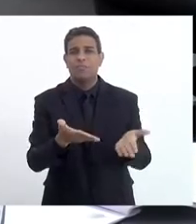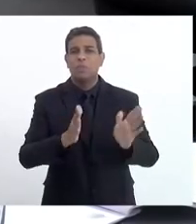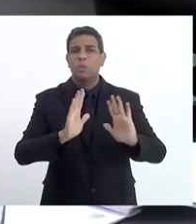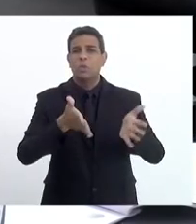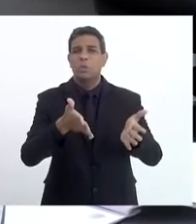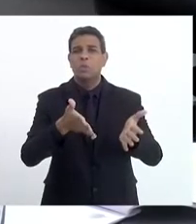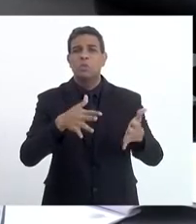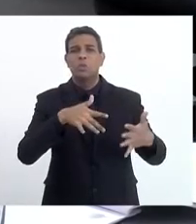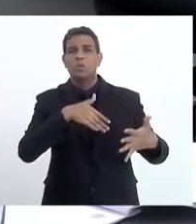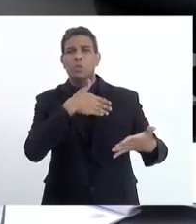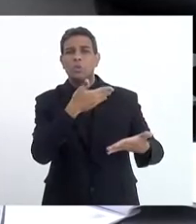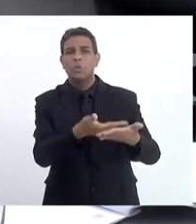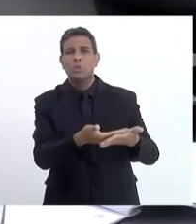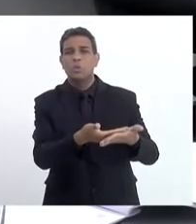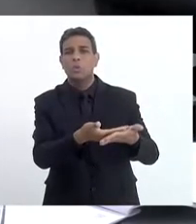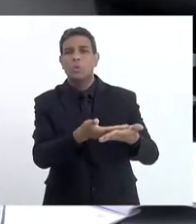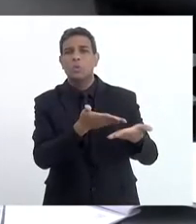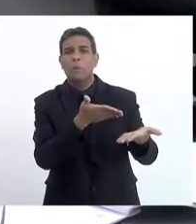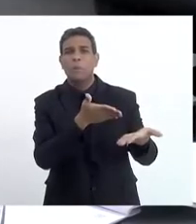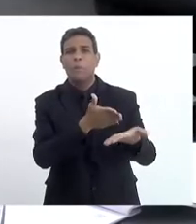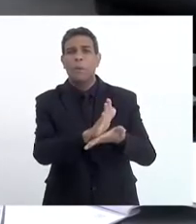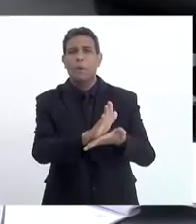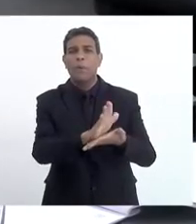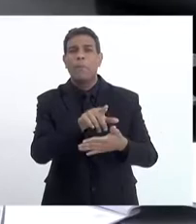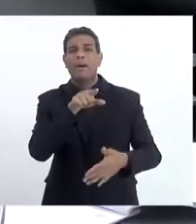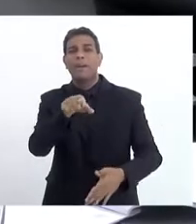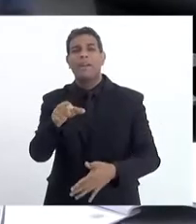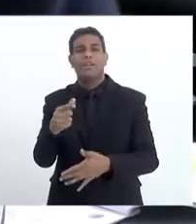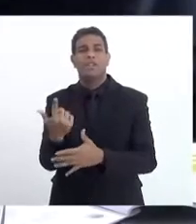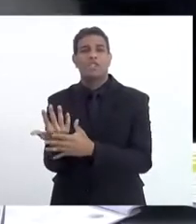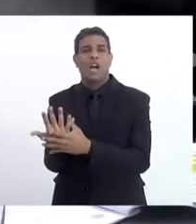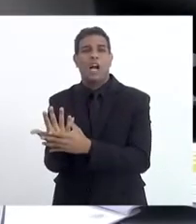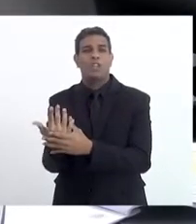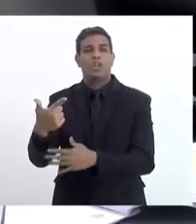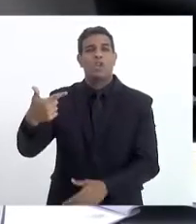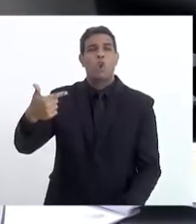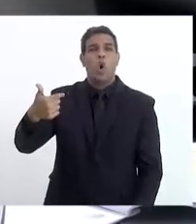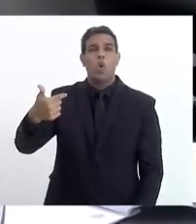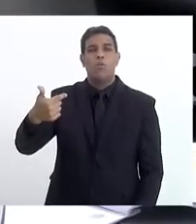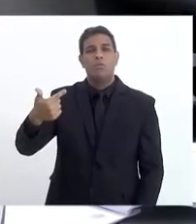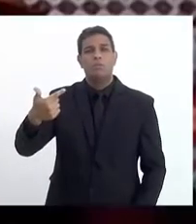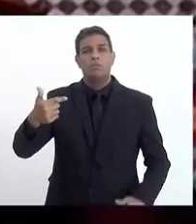superado. Tudo que está proposto aqui já está vacinado. Caxias 12.